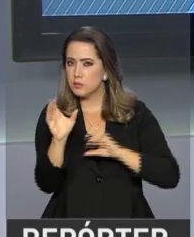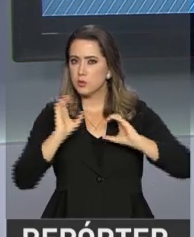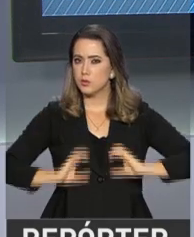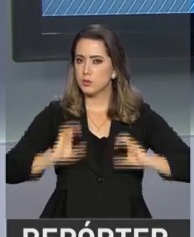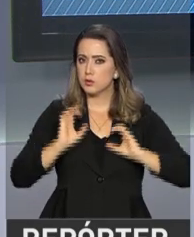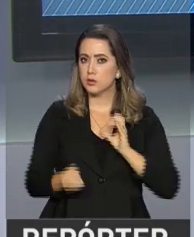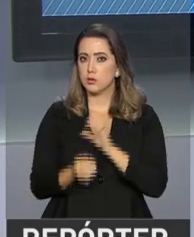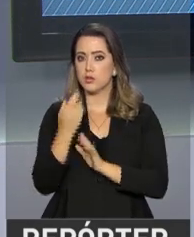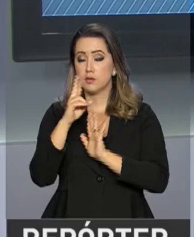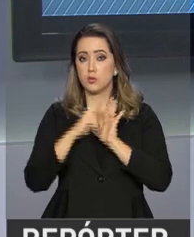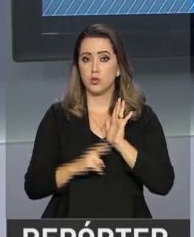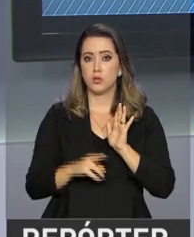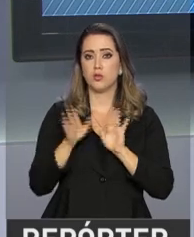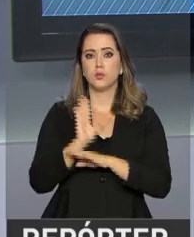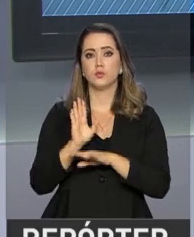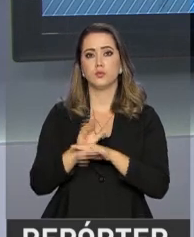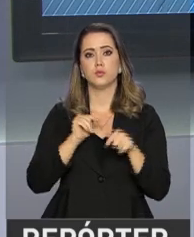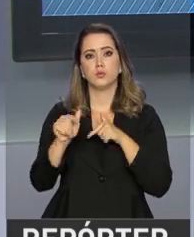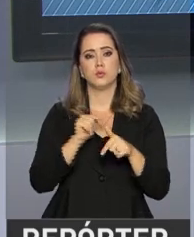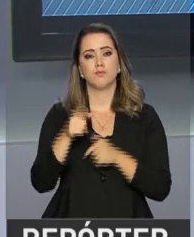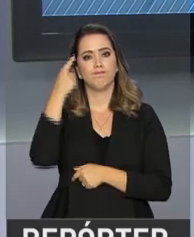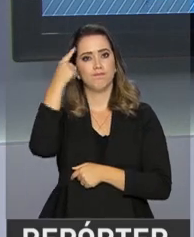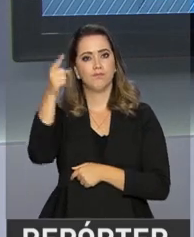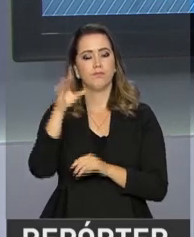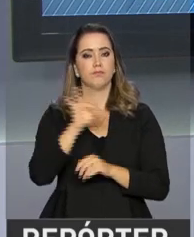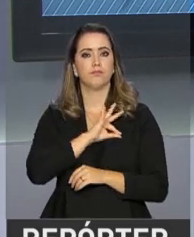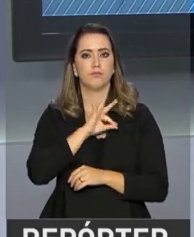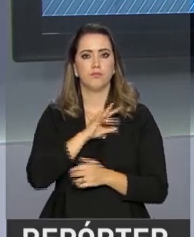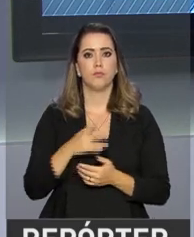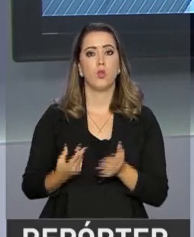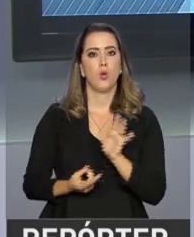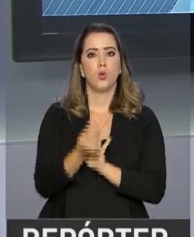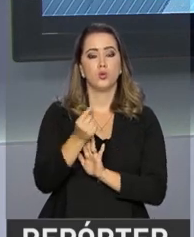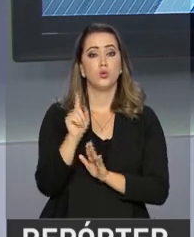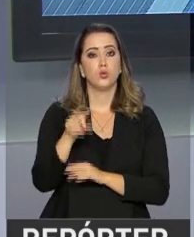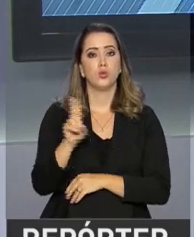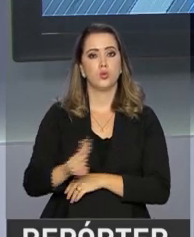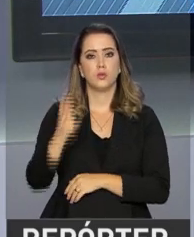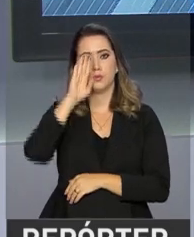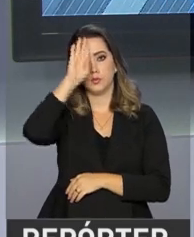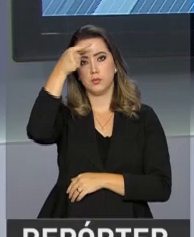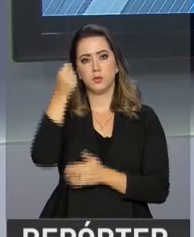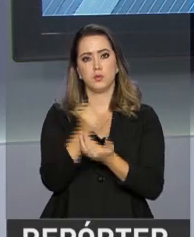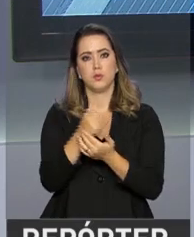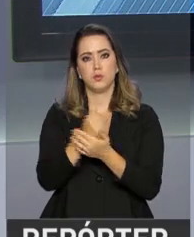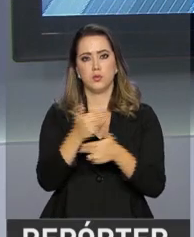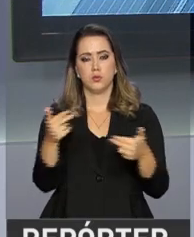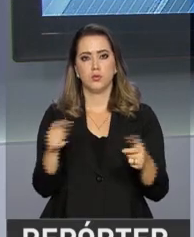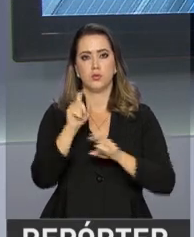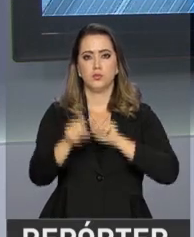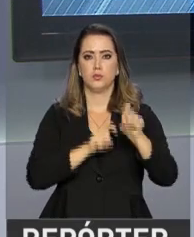com a geração de relatórios que ajudem no trabalho de inteligência das polícias o dinheiro vai ser usado principalmente na compra de